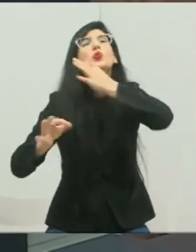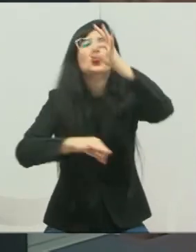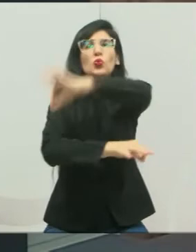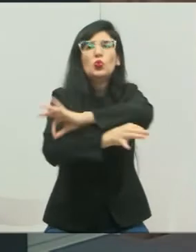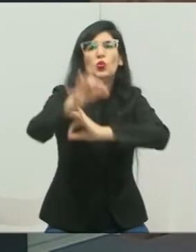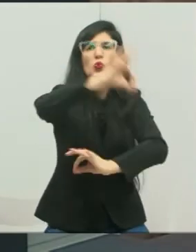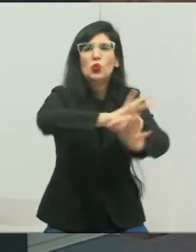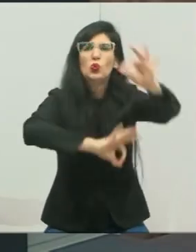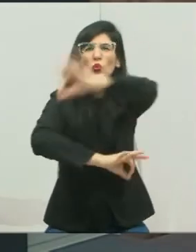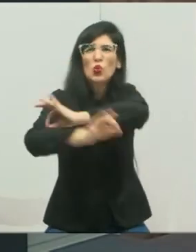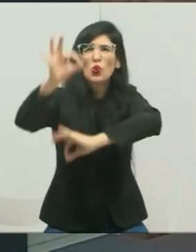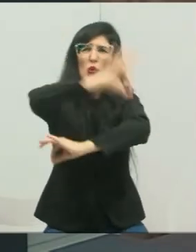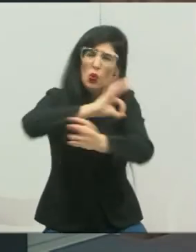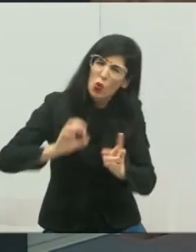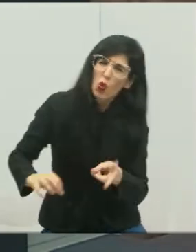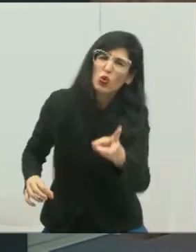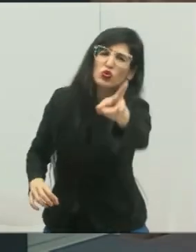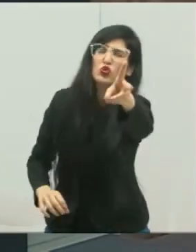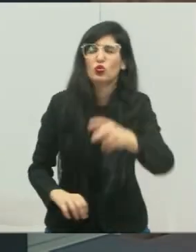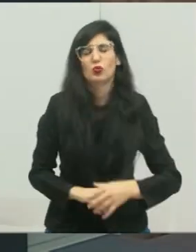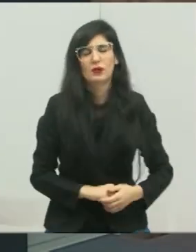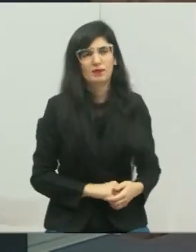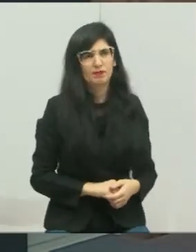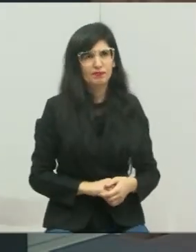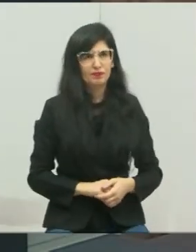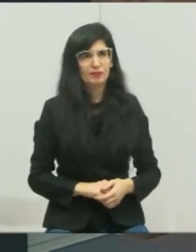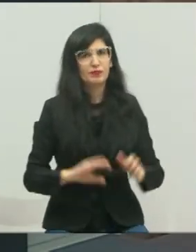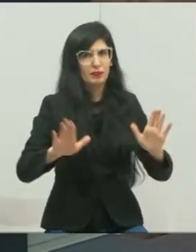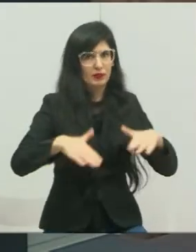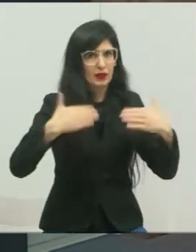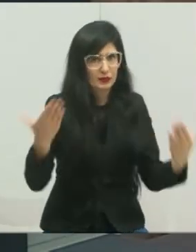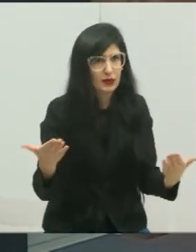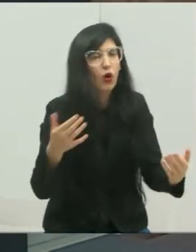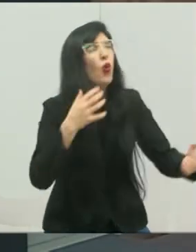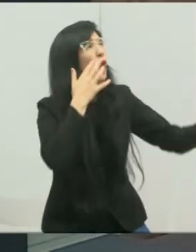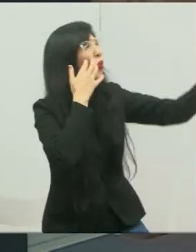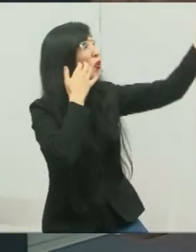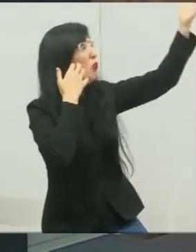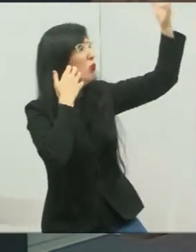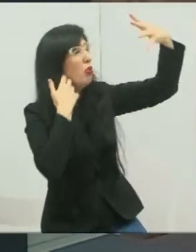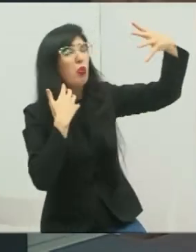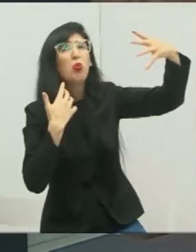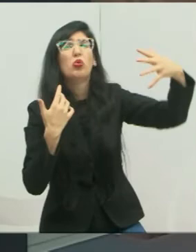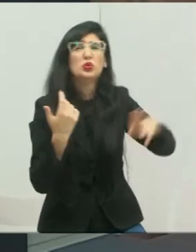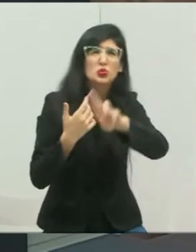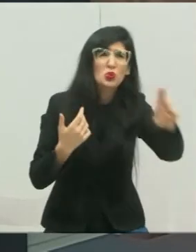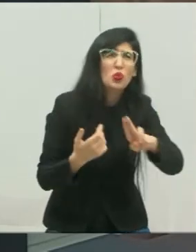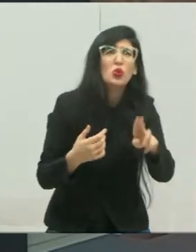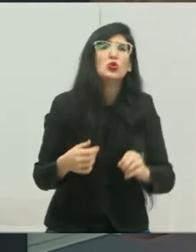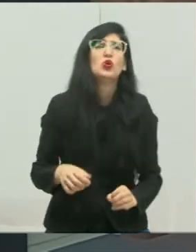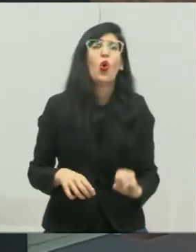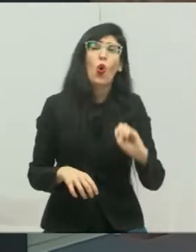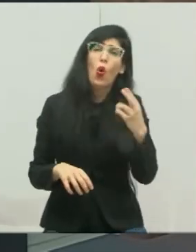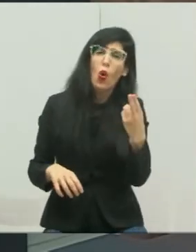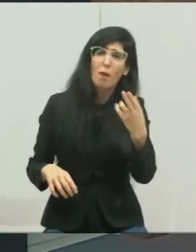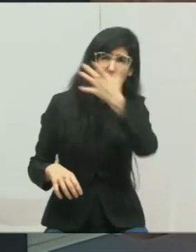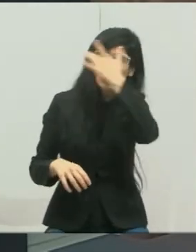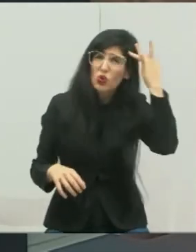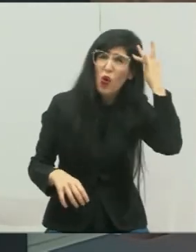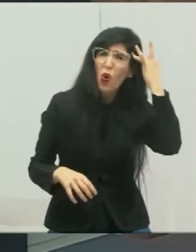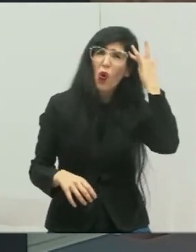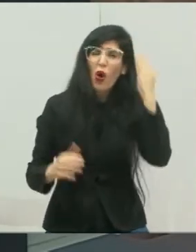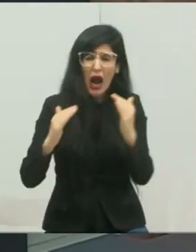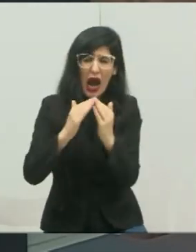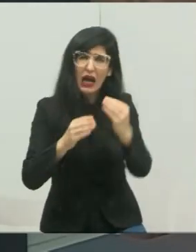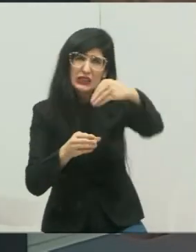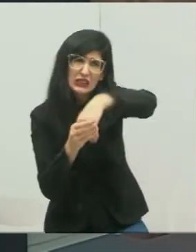está dando gasto de energia, porque ou você gasta com produto de inseticida, ou você fica a noite inteira com o ventilador ligado para